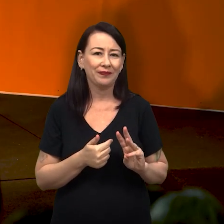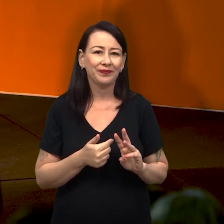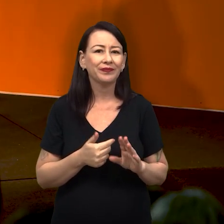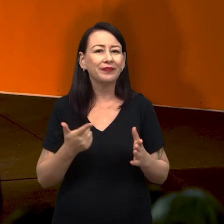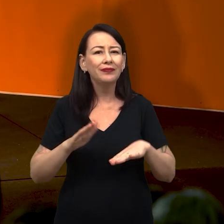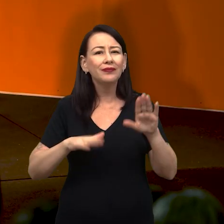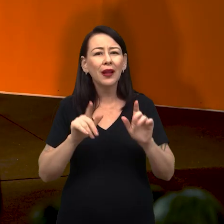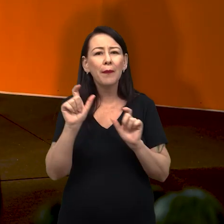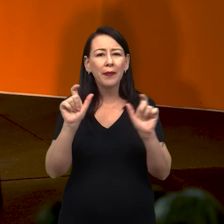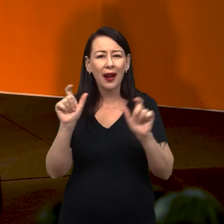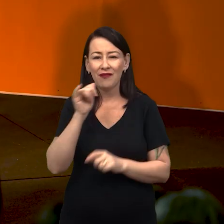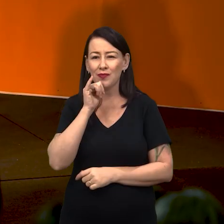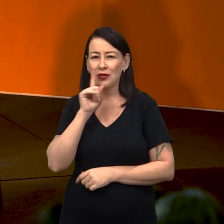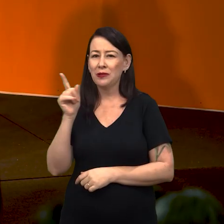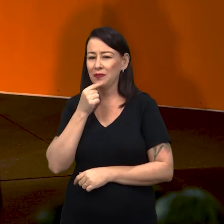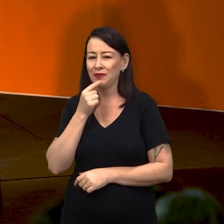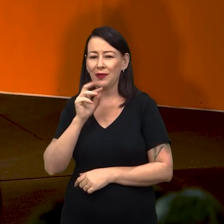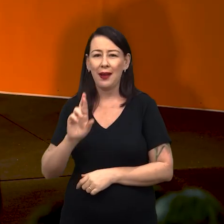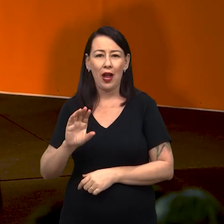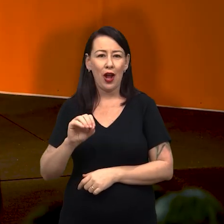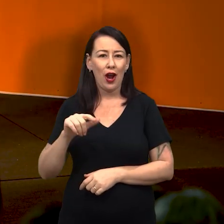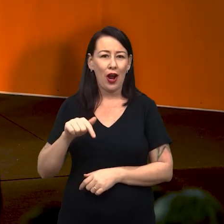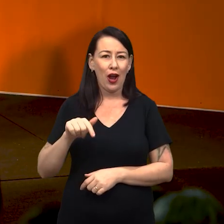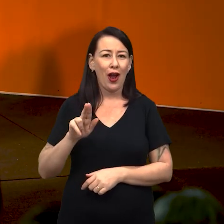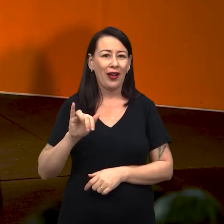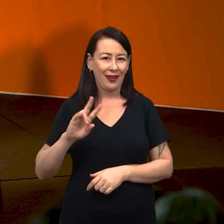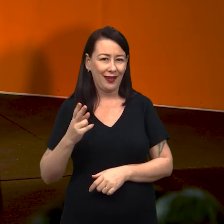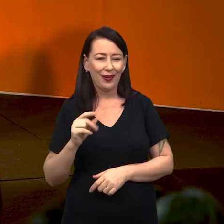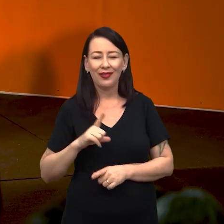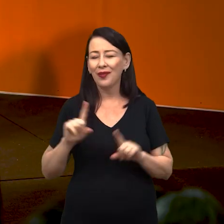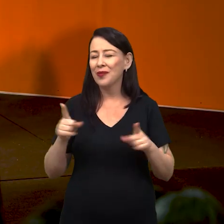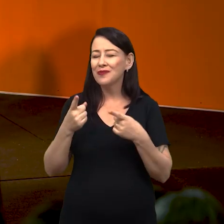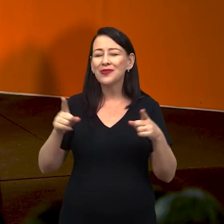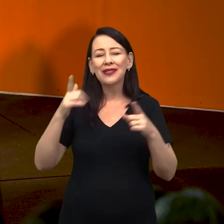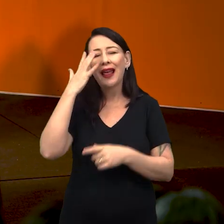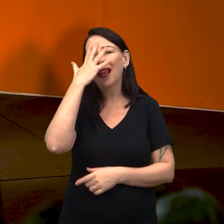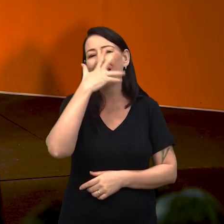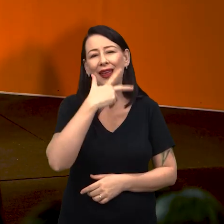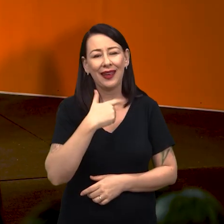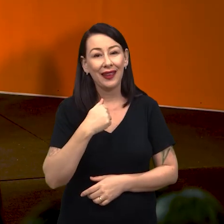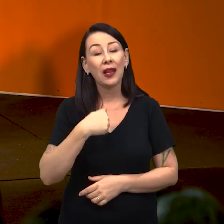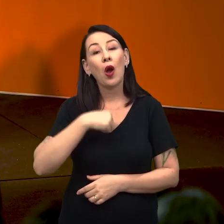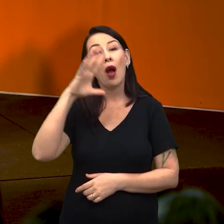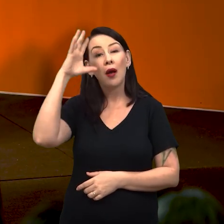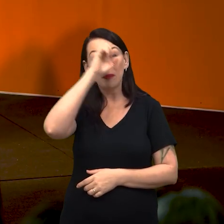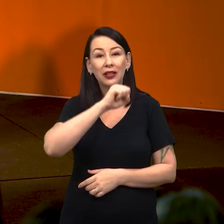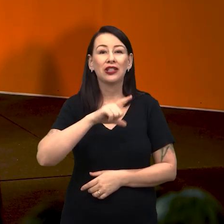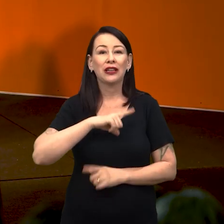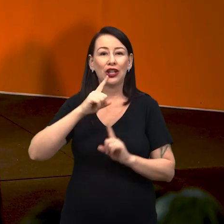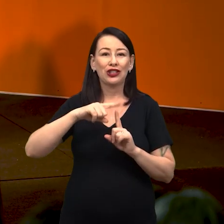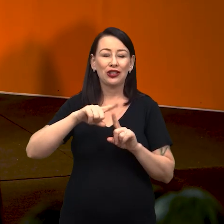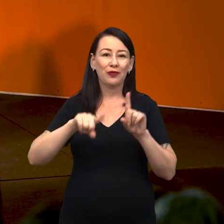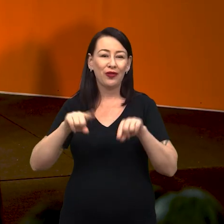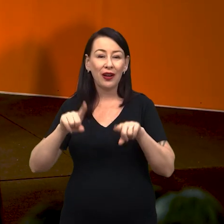encontrar nas palavras. Roquim canta uma cantiga linda, que eu aprendi uma variante